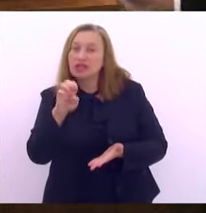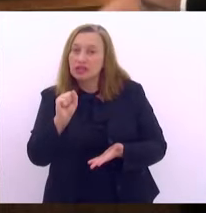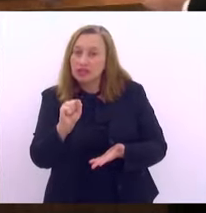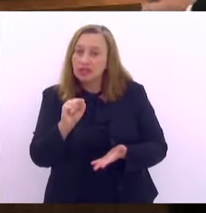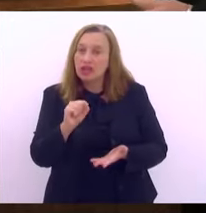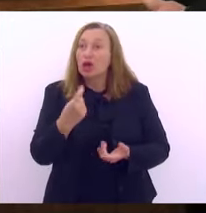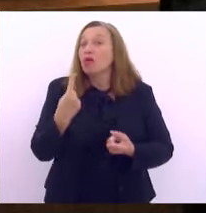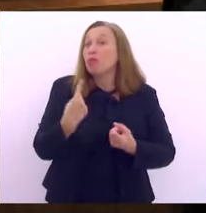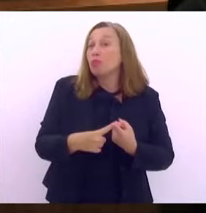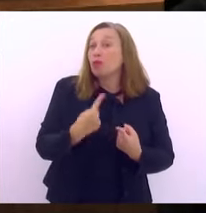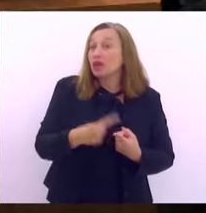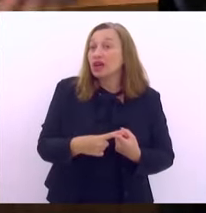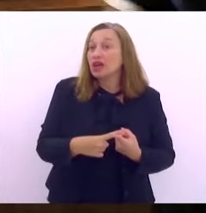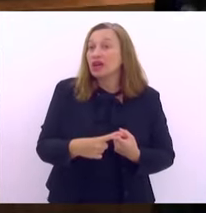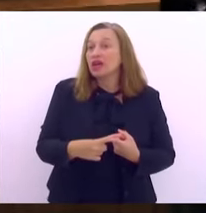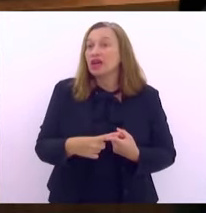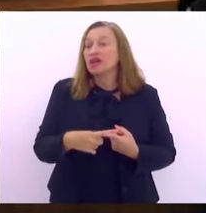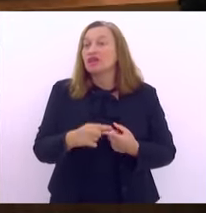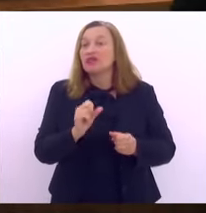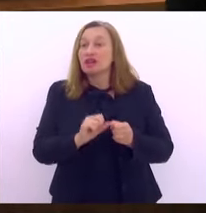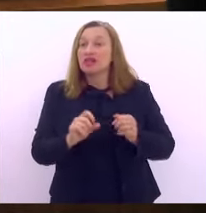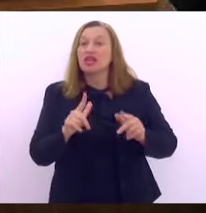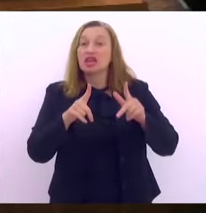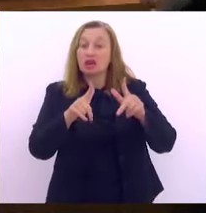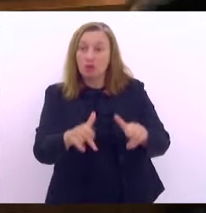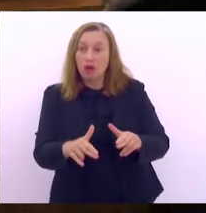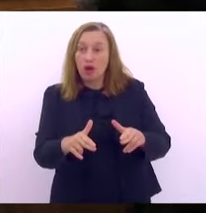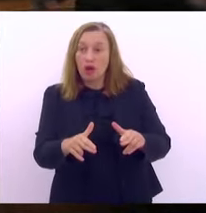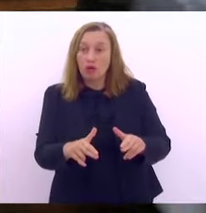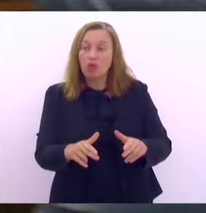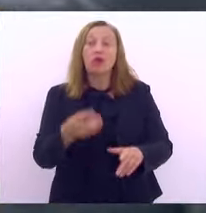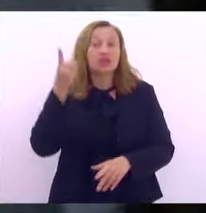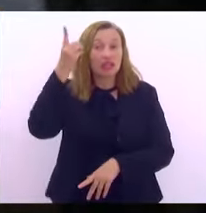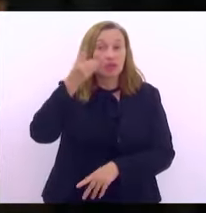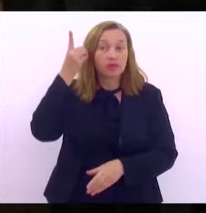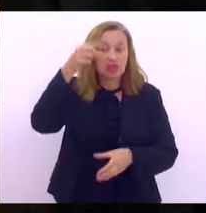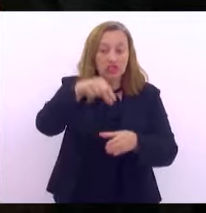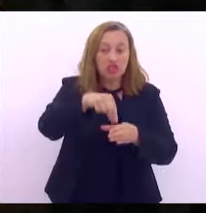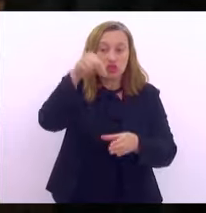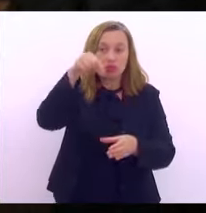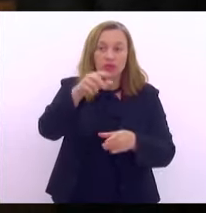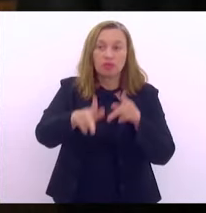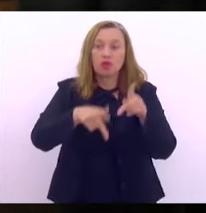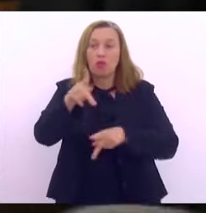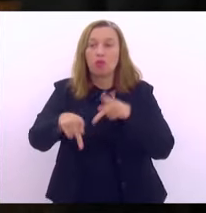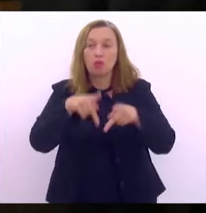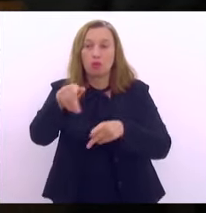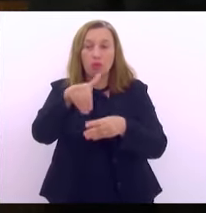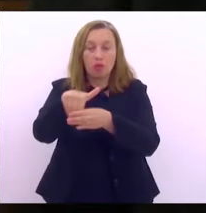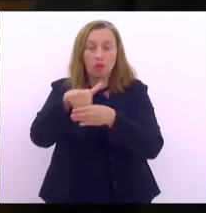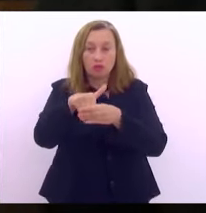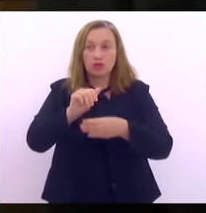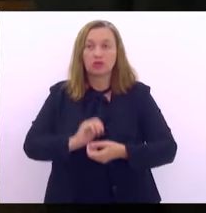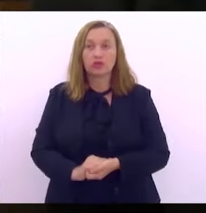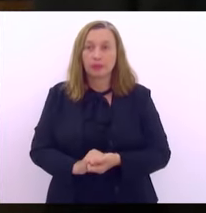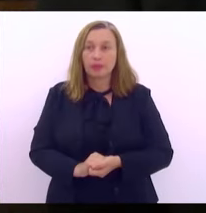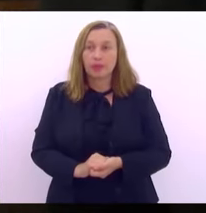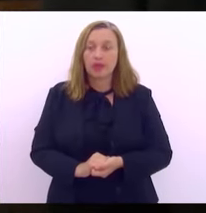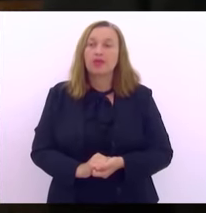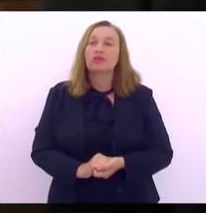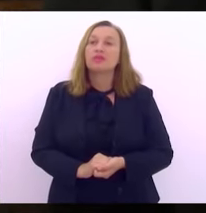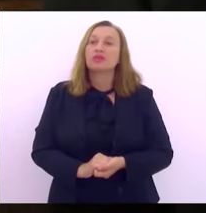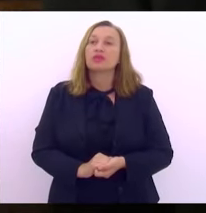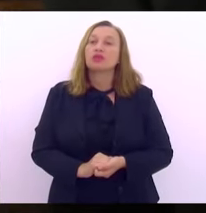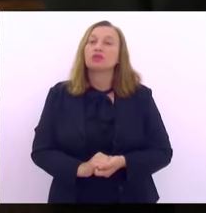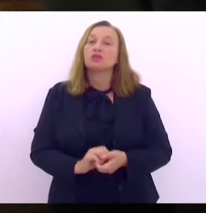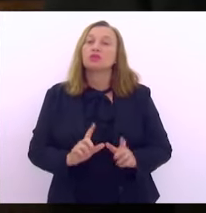né? Porque tratar como tratou uma deputada eleita com voto popular da maneira descortês